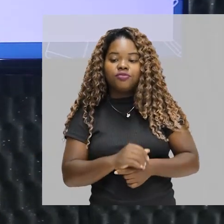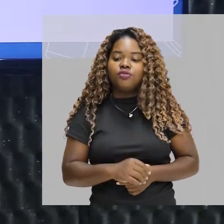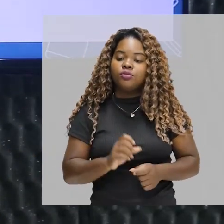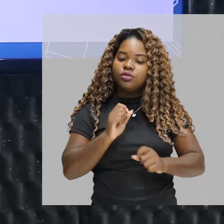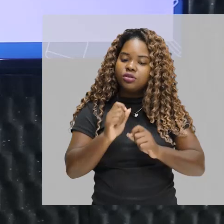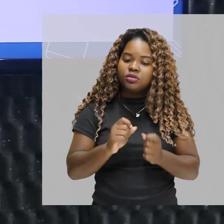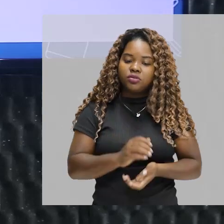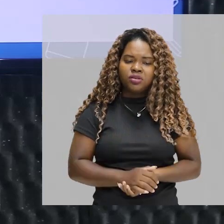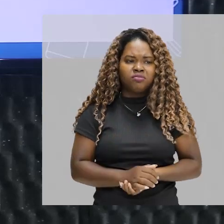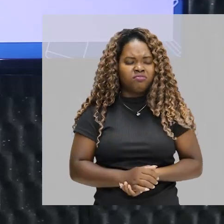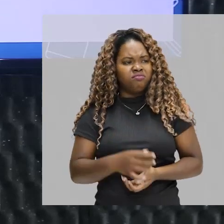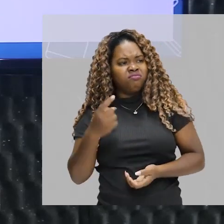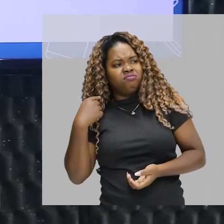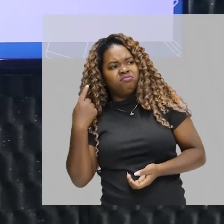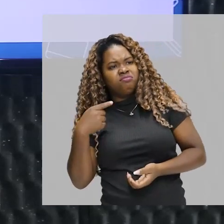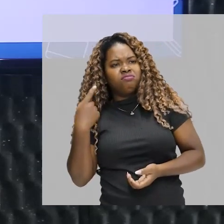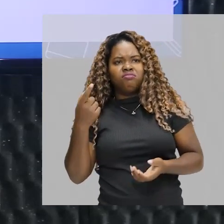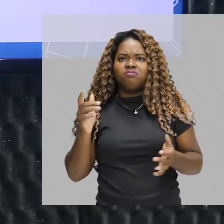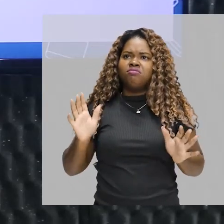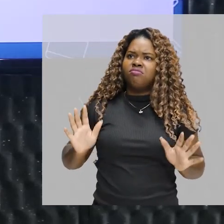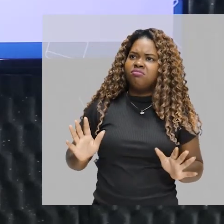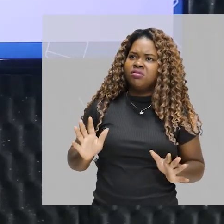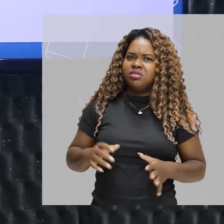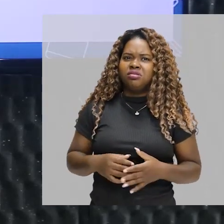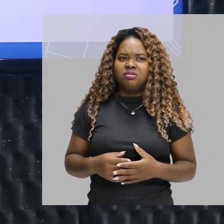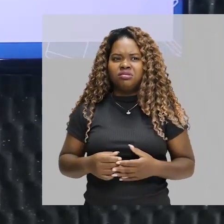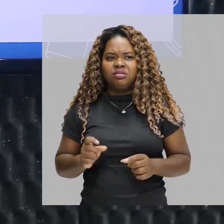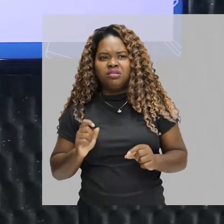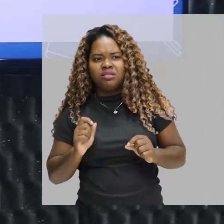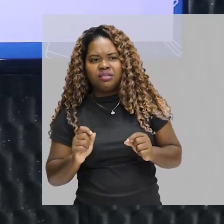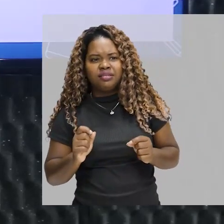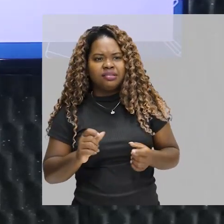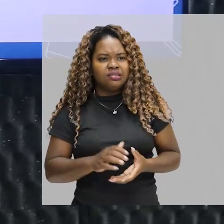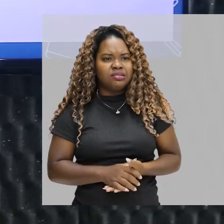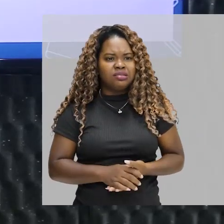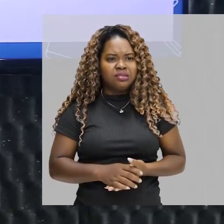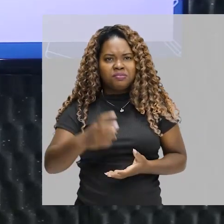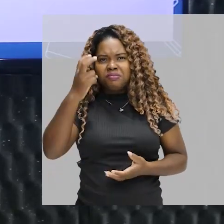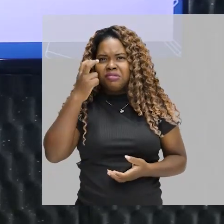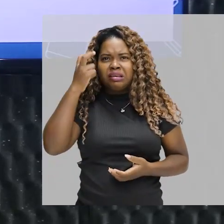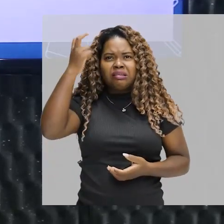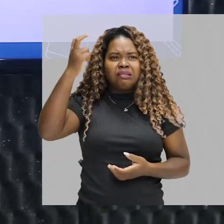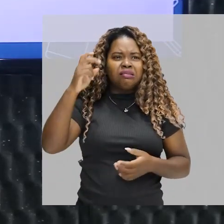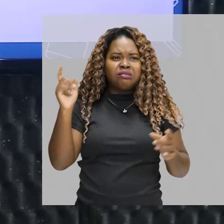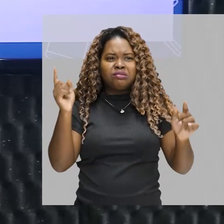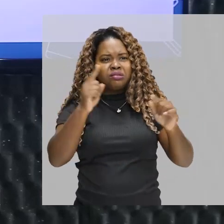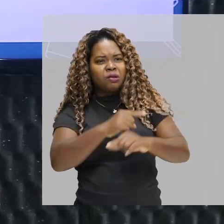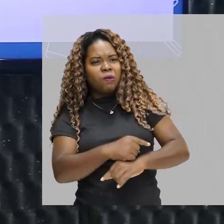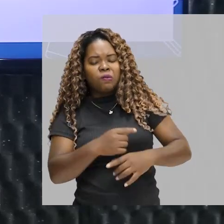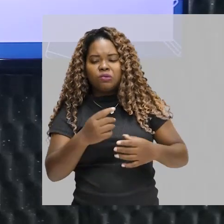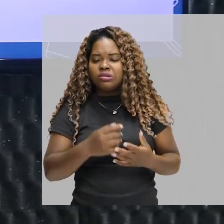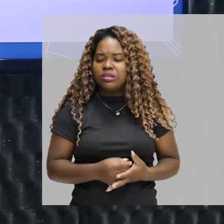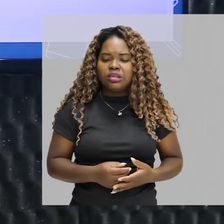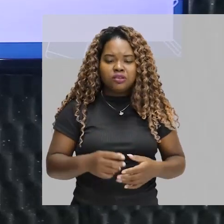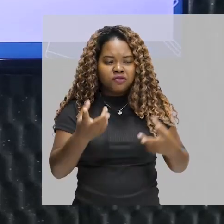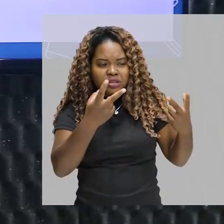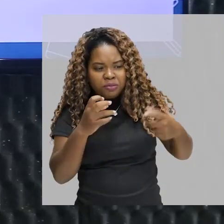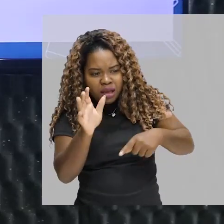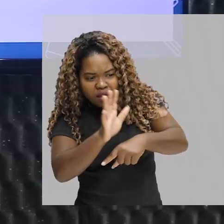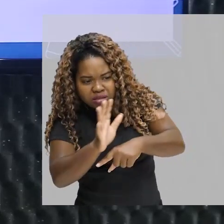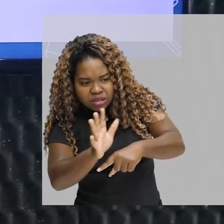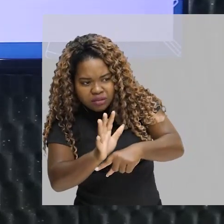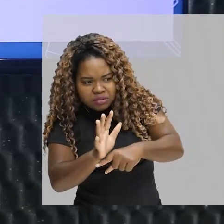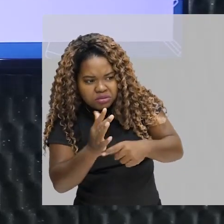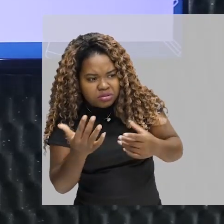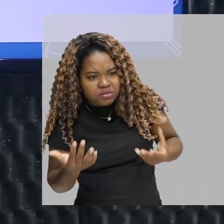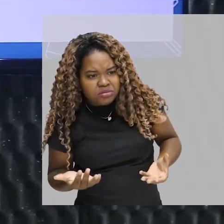que loucura! Esse filme aí desafia a minha inteligência. Tem coisas assim que você vê em filmes que